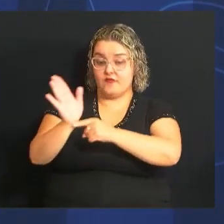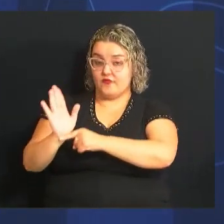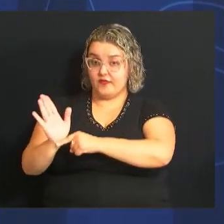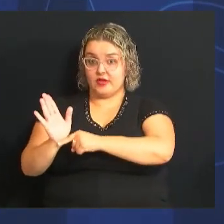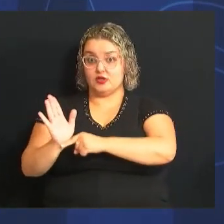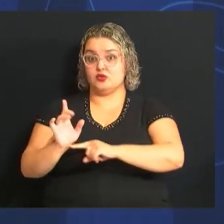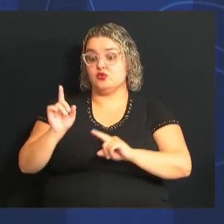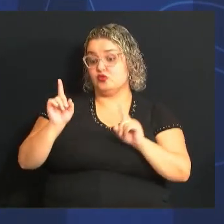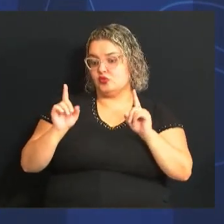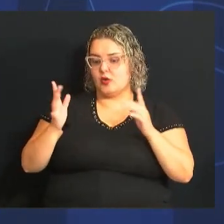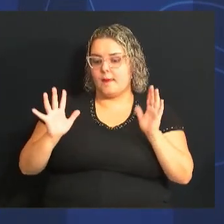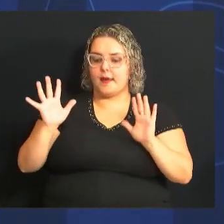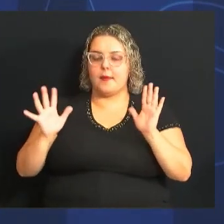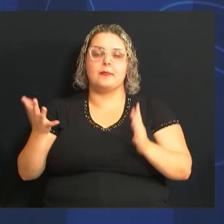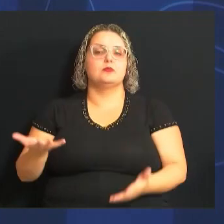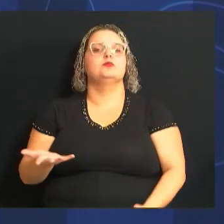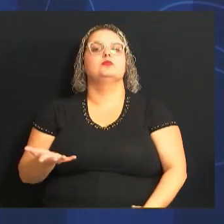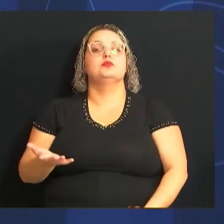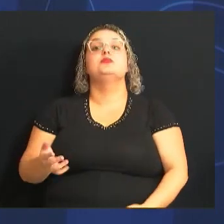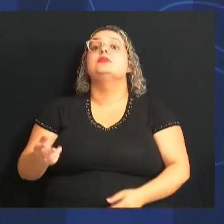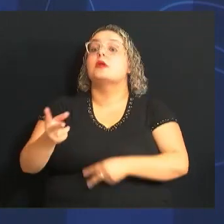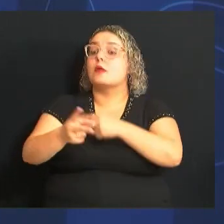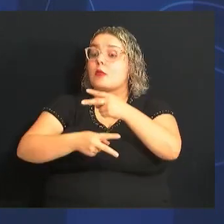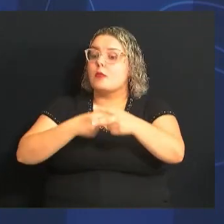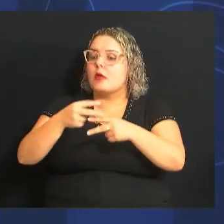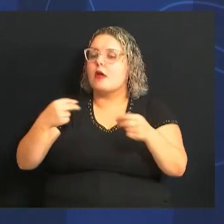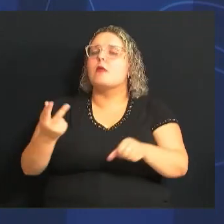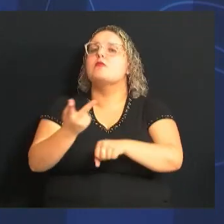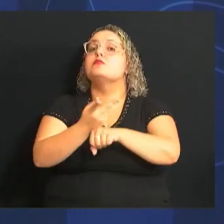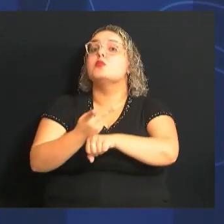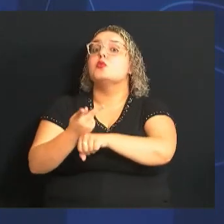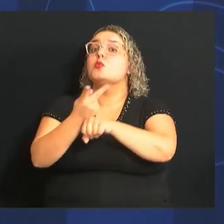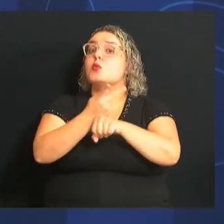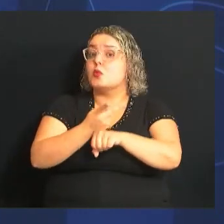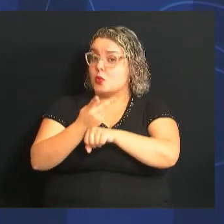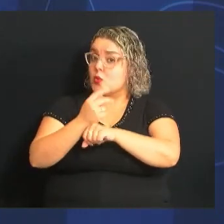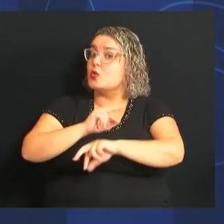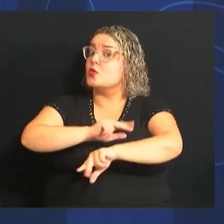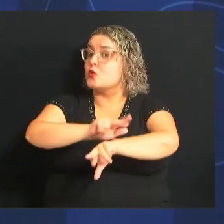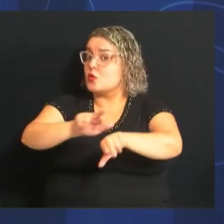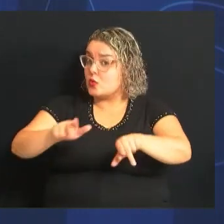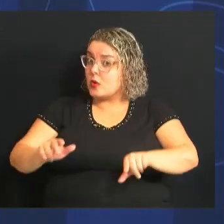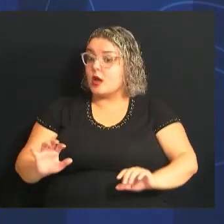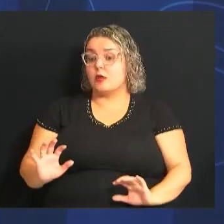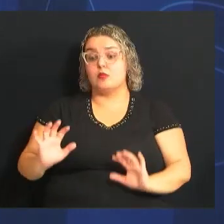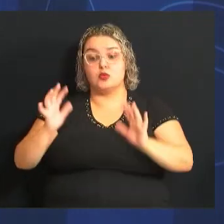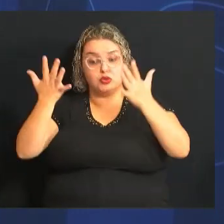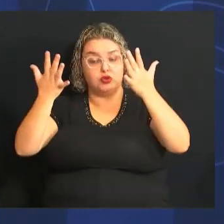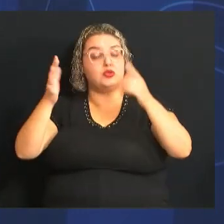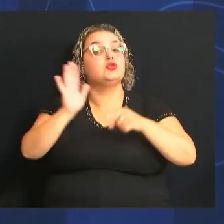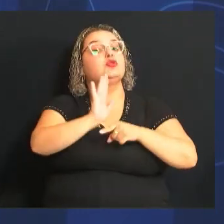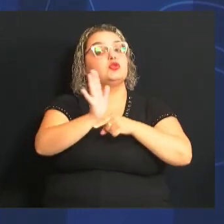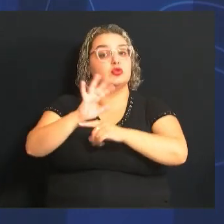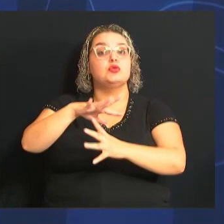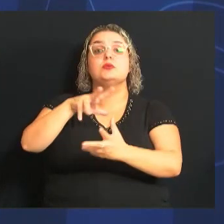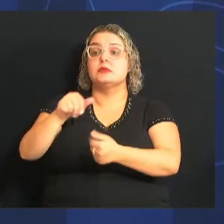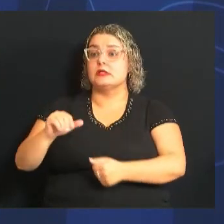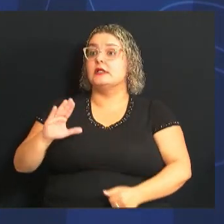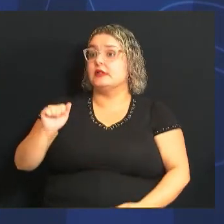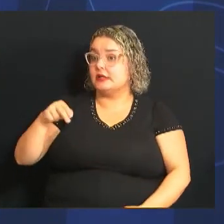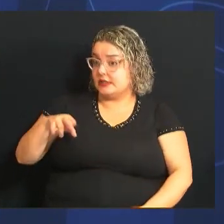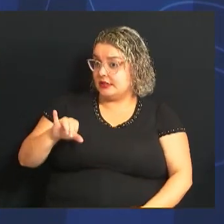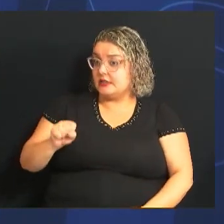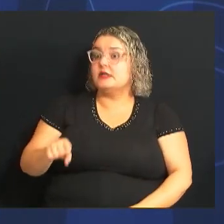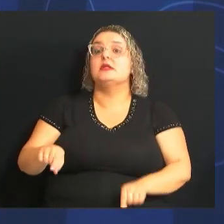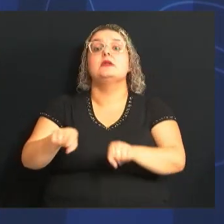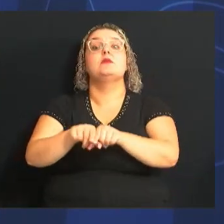tem produções premiadas nos mais importantes festivais de cinema do mundo, como Cannes e